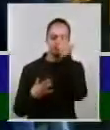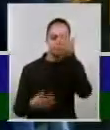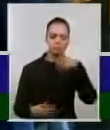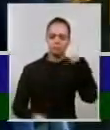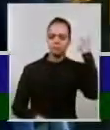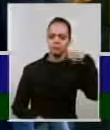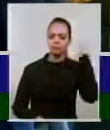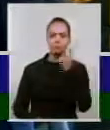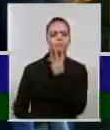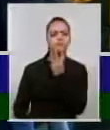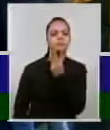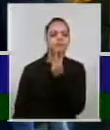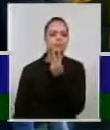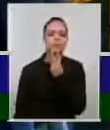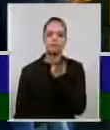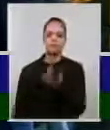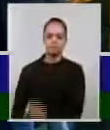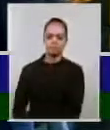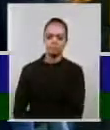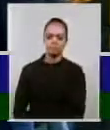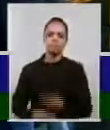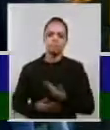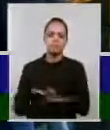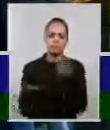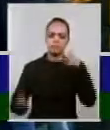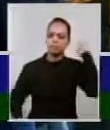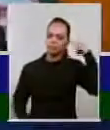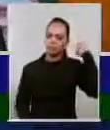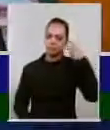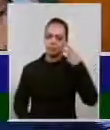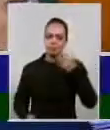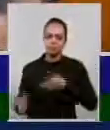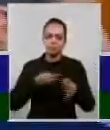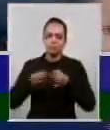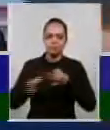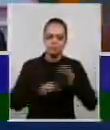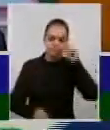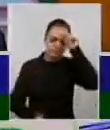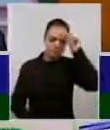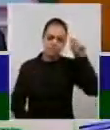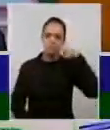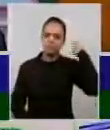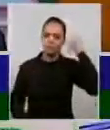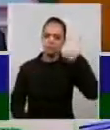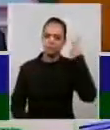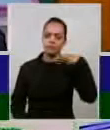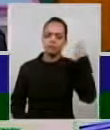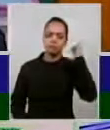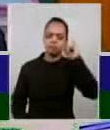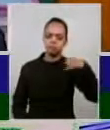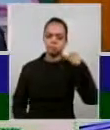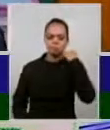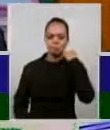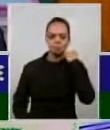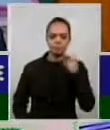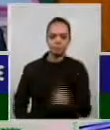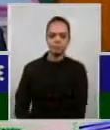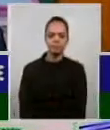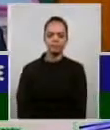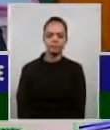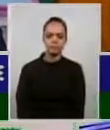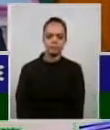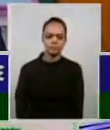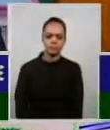Obrigado, vereador Vilmar Rezende. Senhores vereadores, matéria de autoria do vereador Juliano